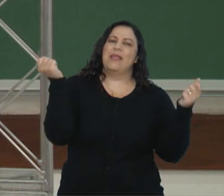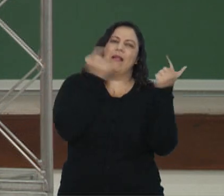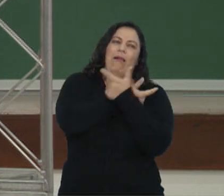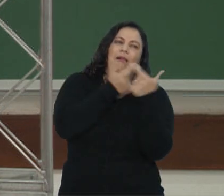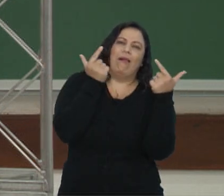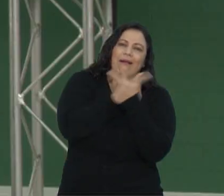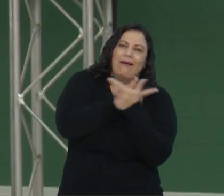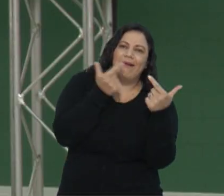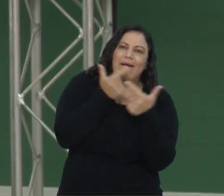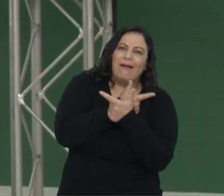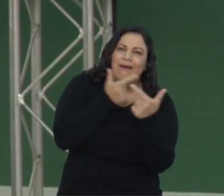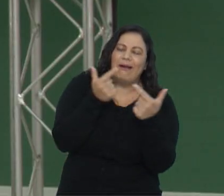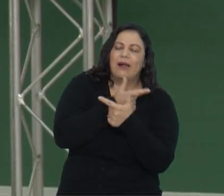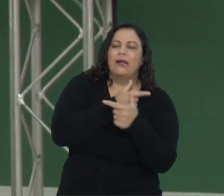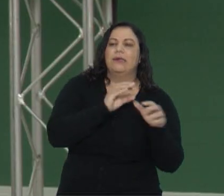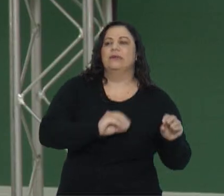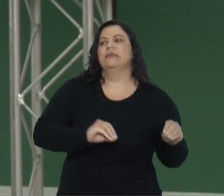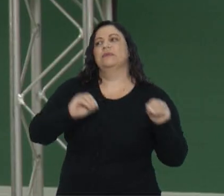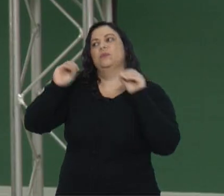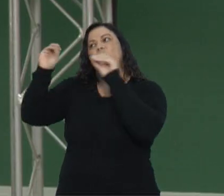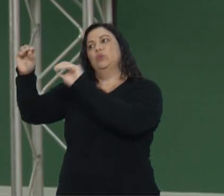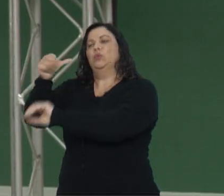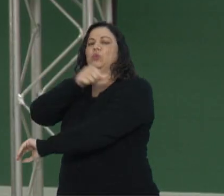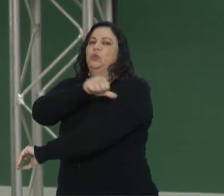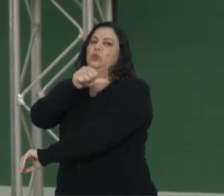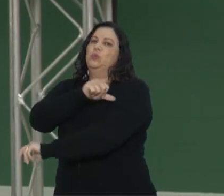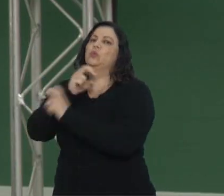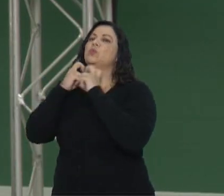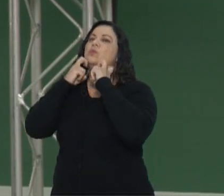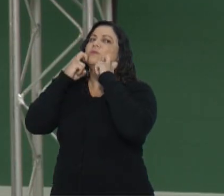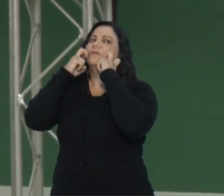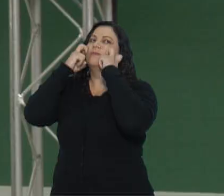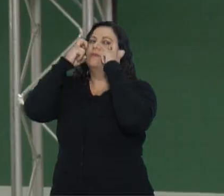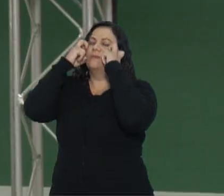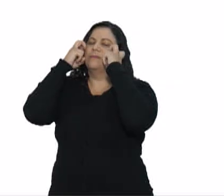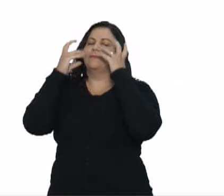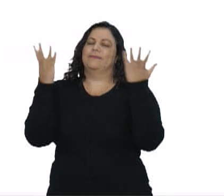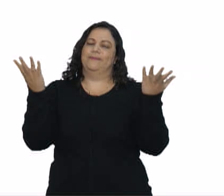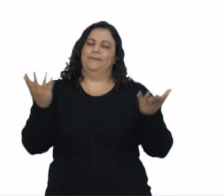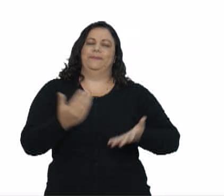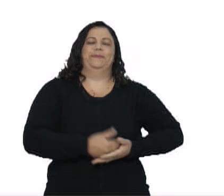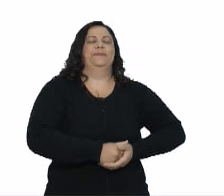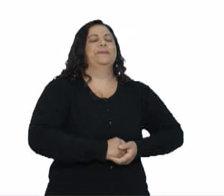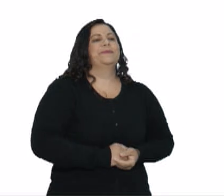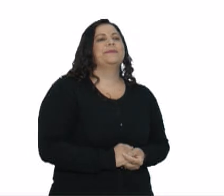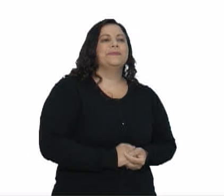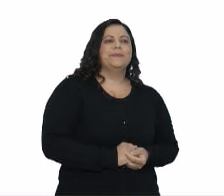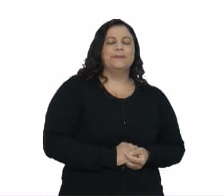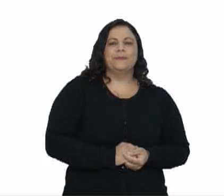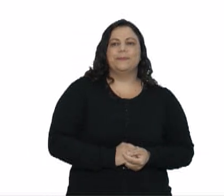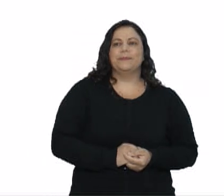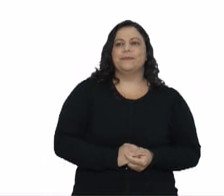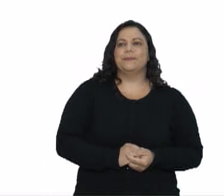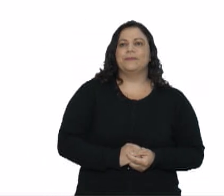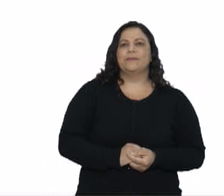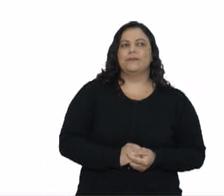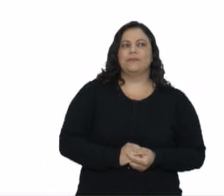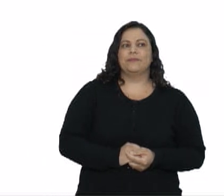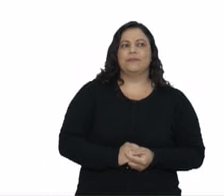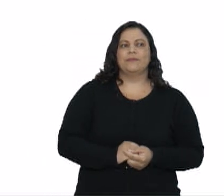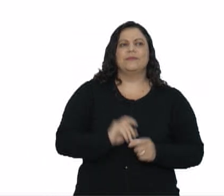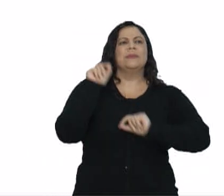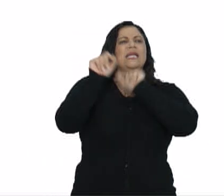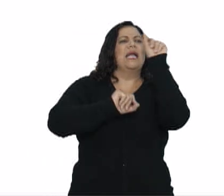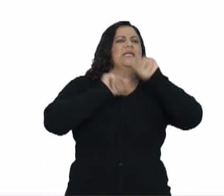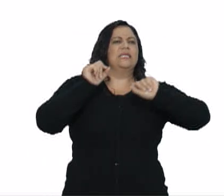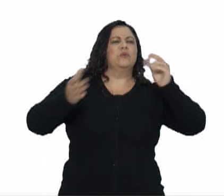bacana colocar essa característica aqui. Exercício para você. Escreva sobre a relação do mestre Ataíde com Antônio Francisco Lisboa,